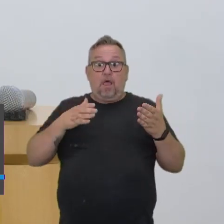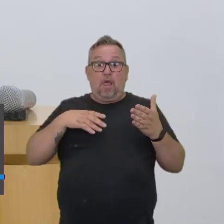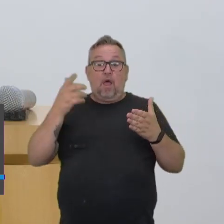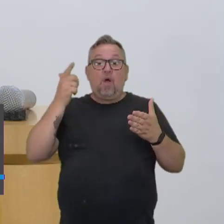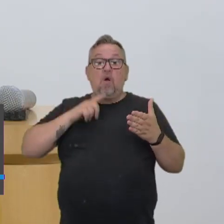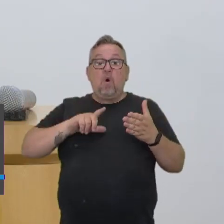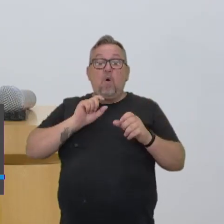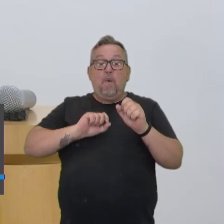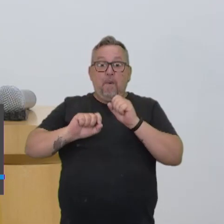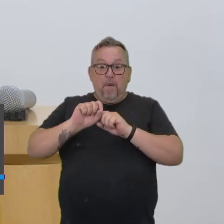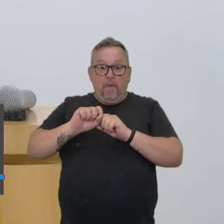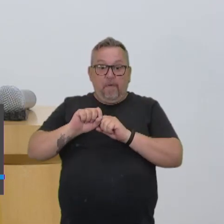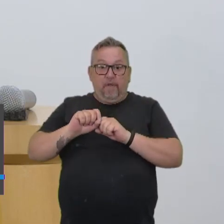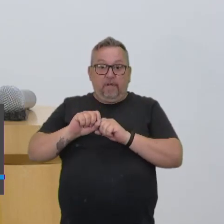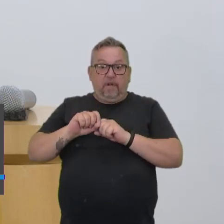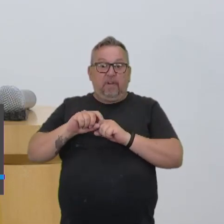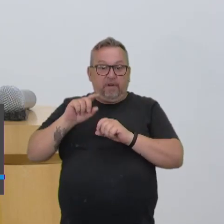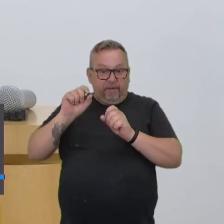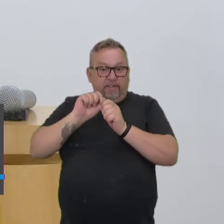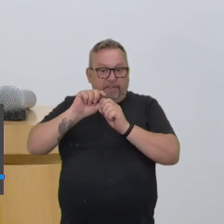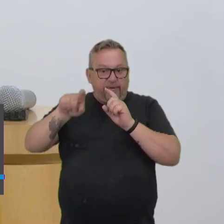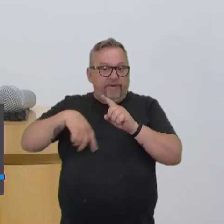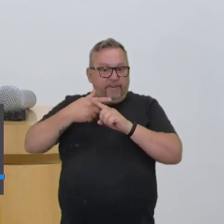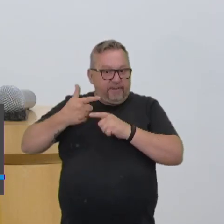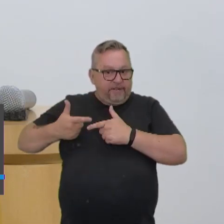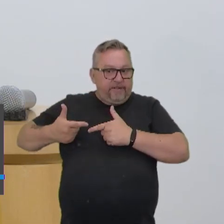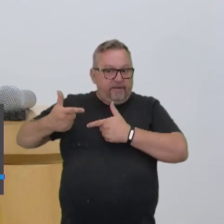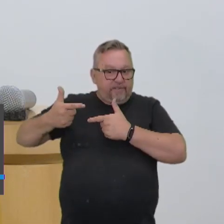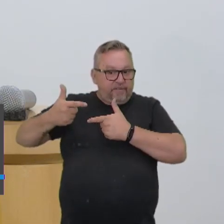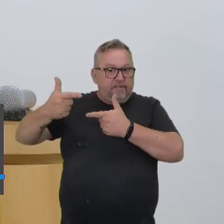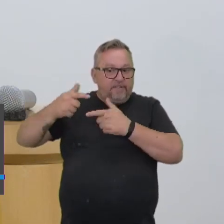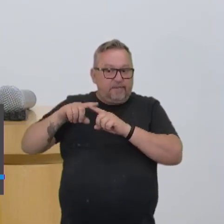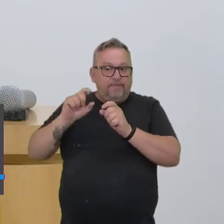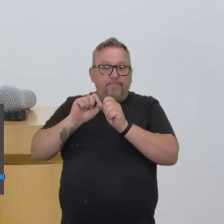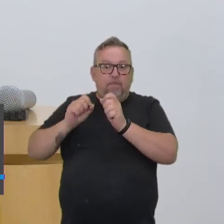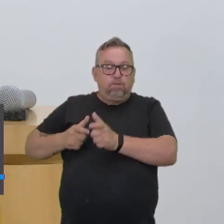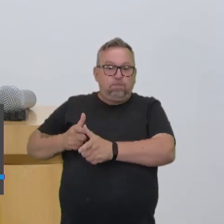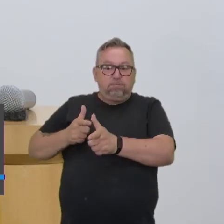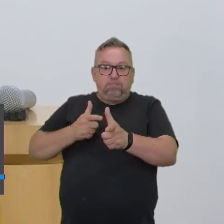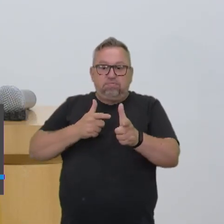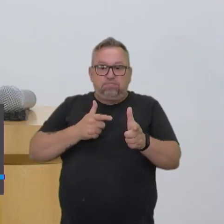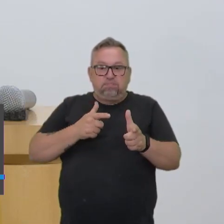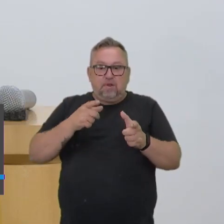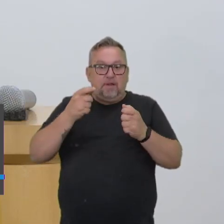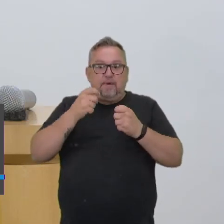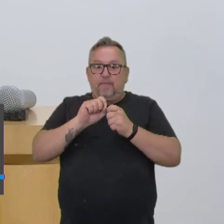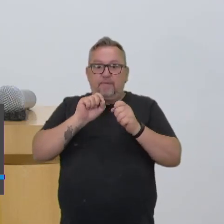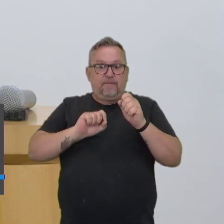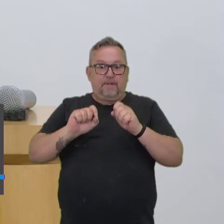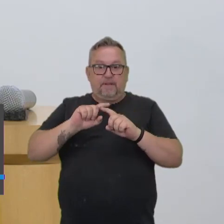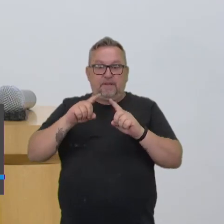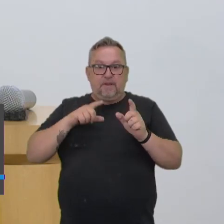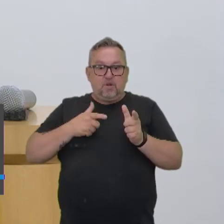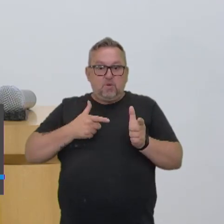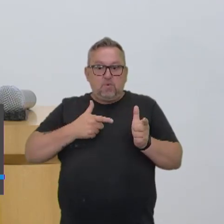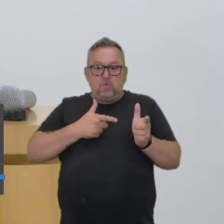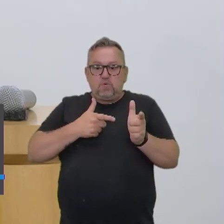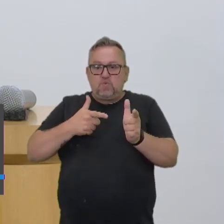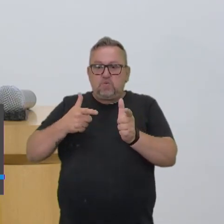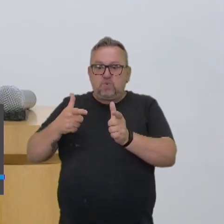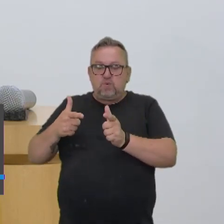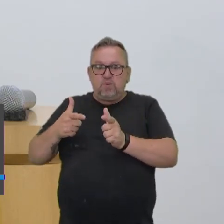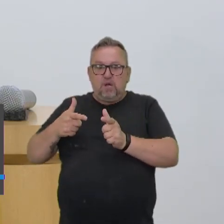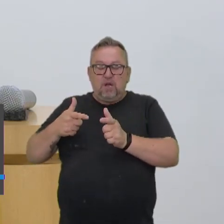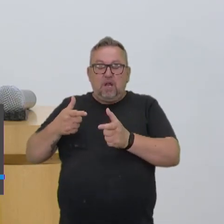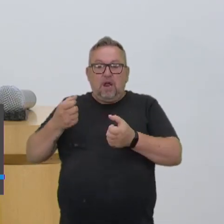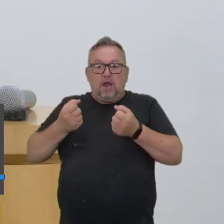na indústria é que eu preciso construir mais arma. Meu progresso é porque eu preciso construir armamentos,